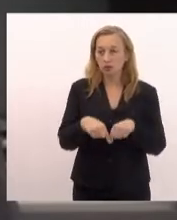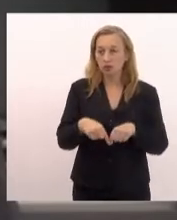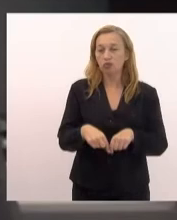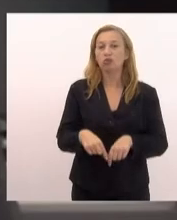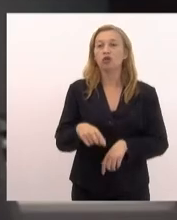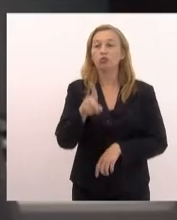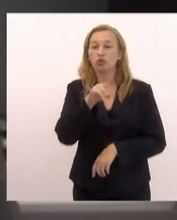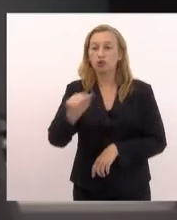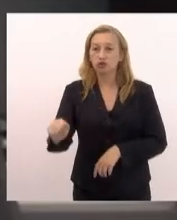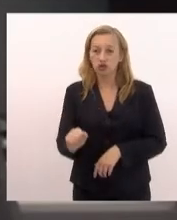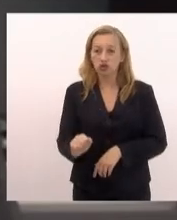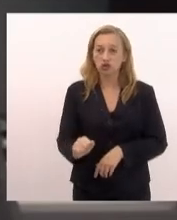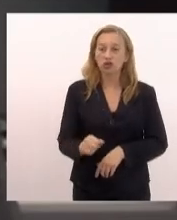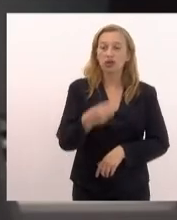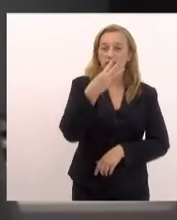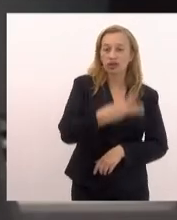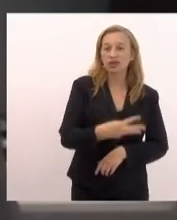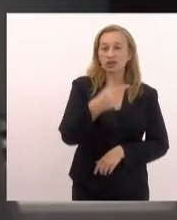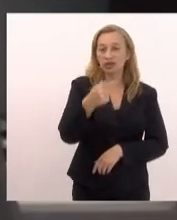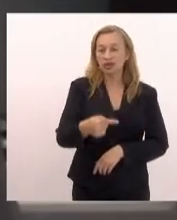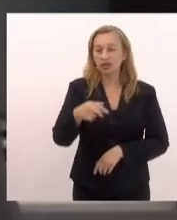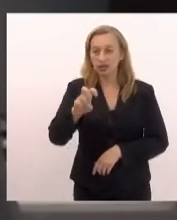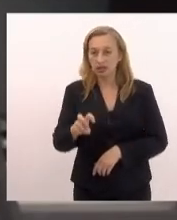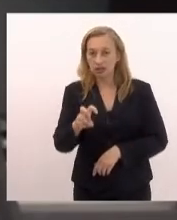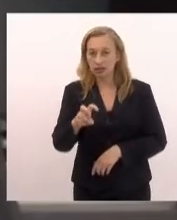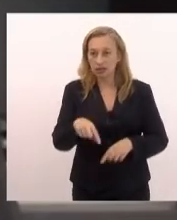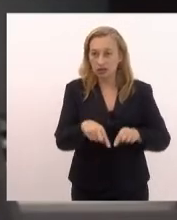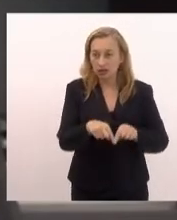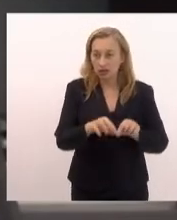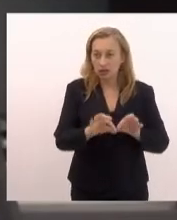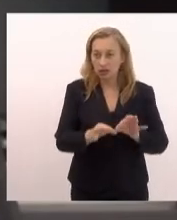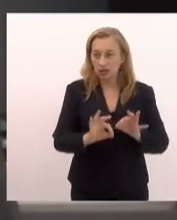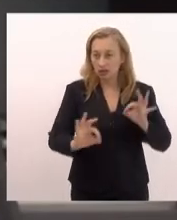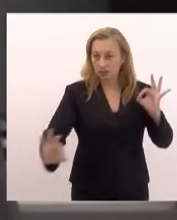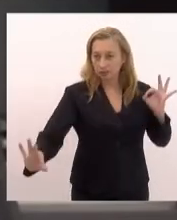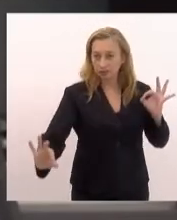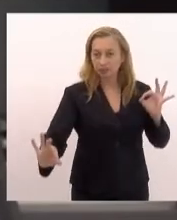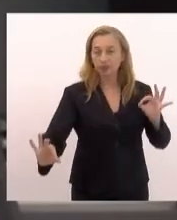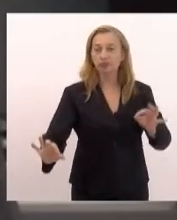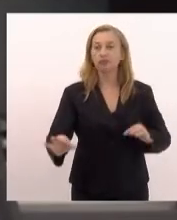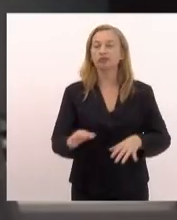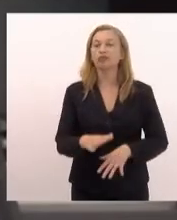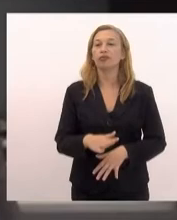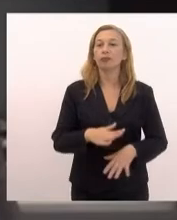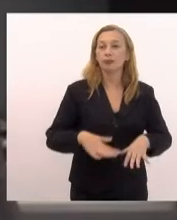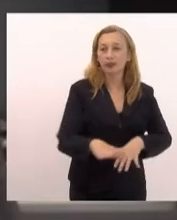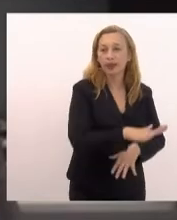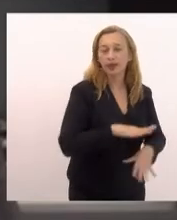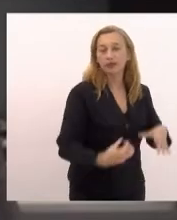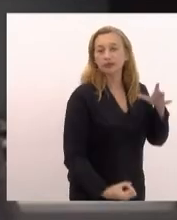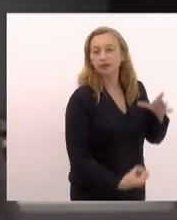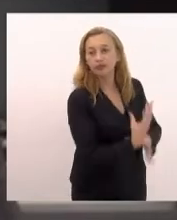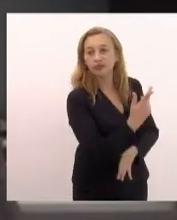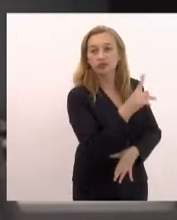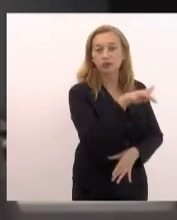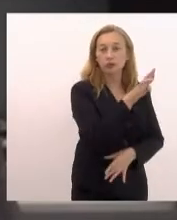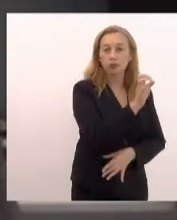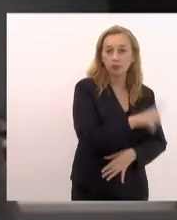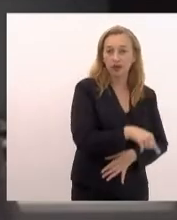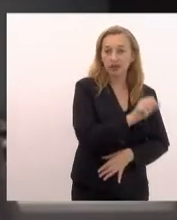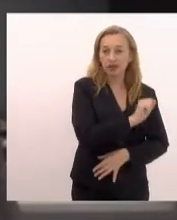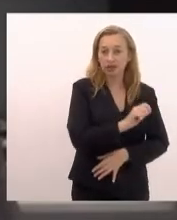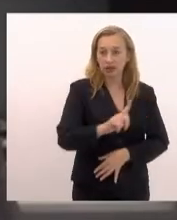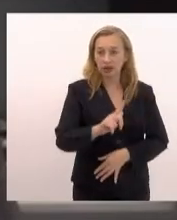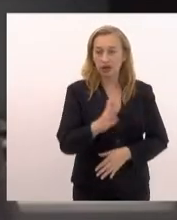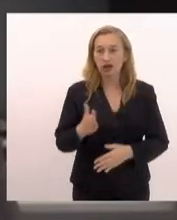terá 355 quilômetros de extensão, interligando as unidades de produção do pré-sal até a